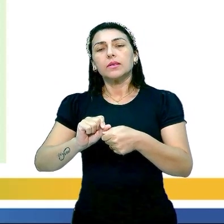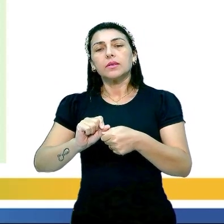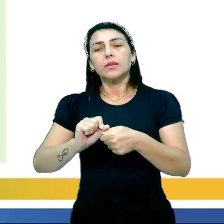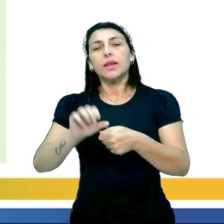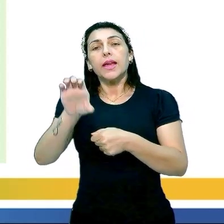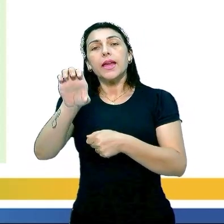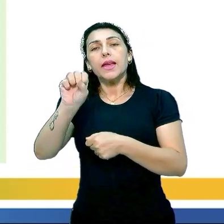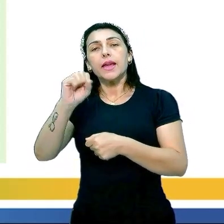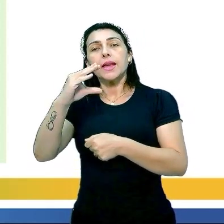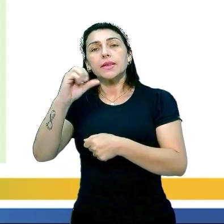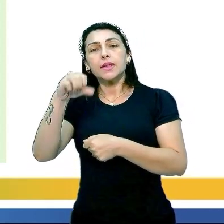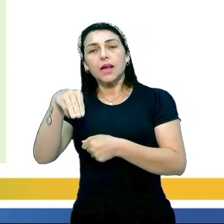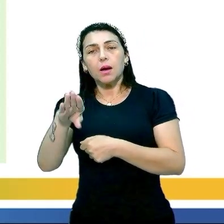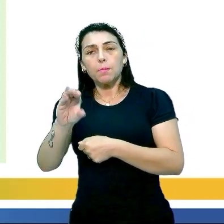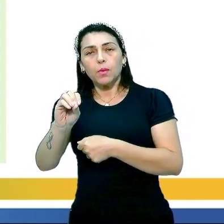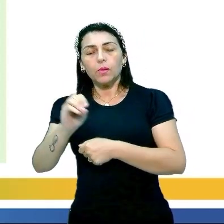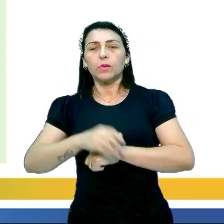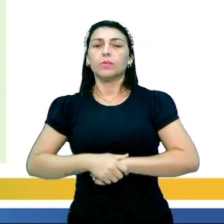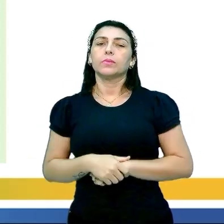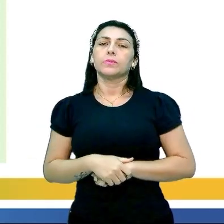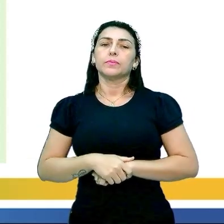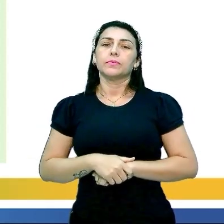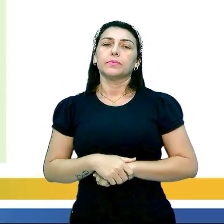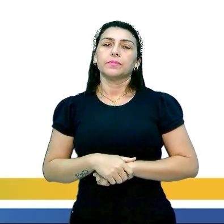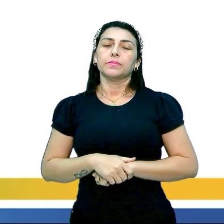de escambo.